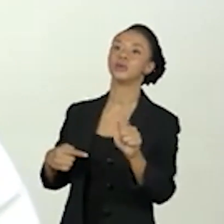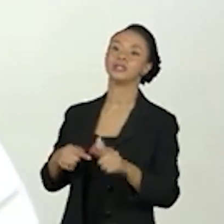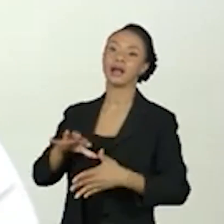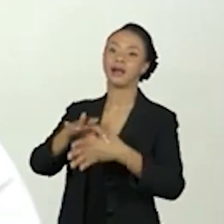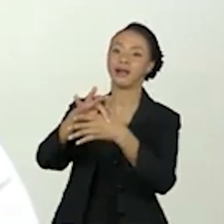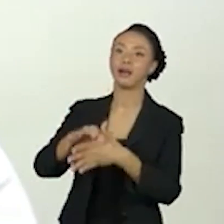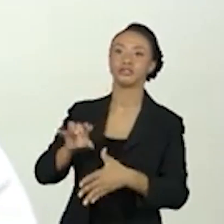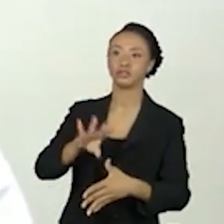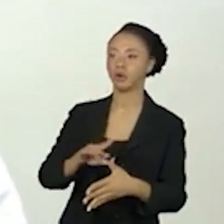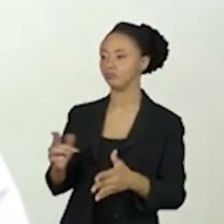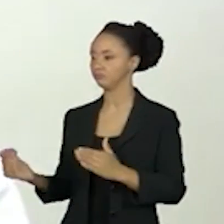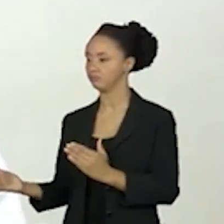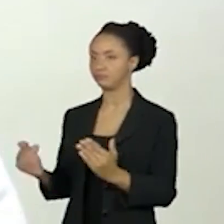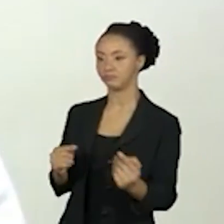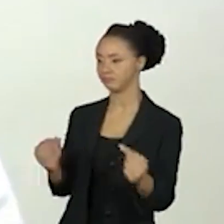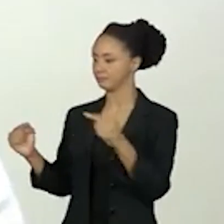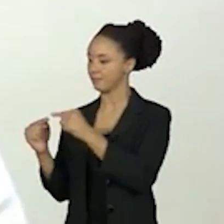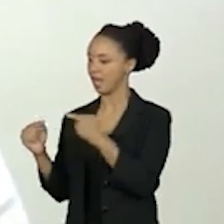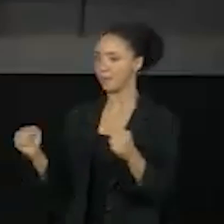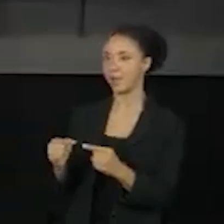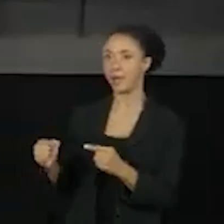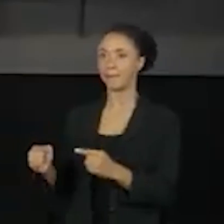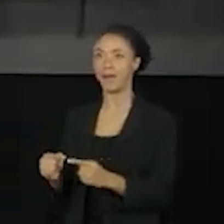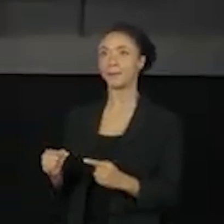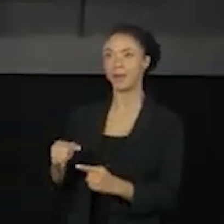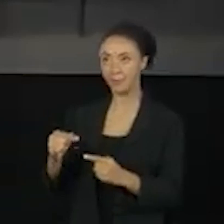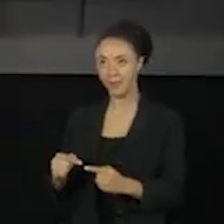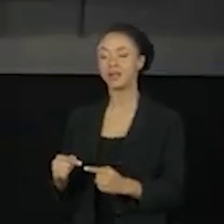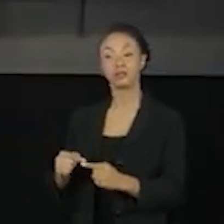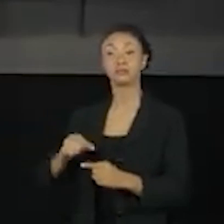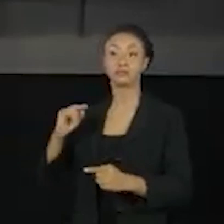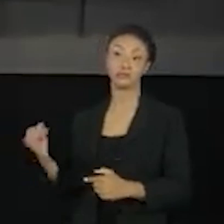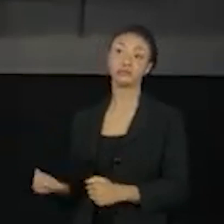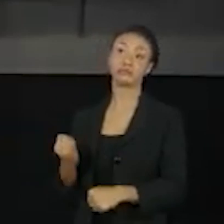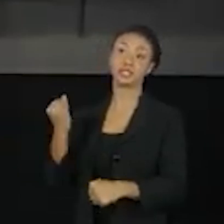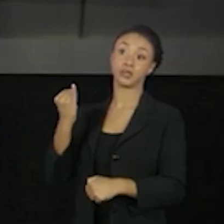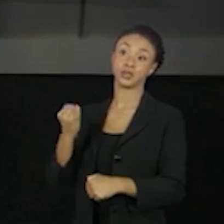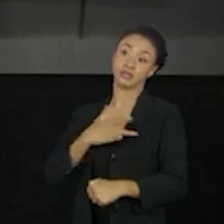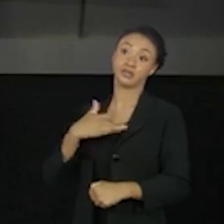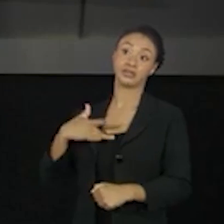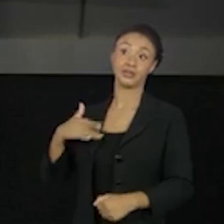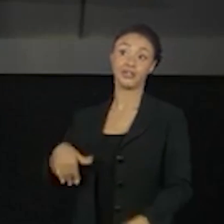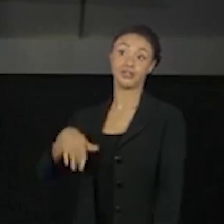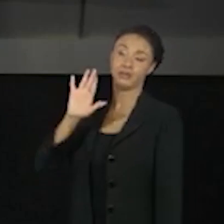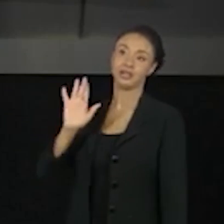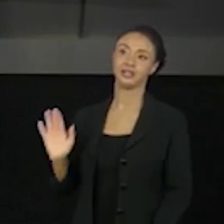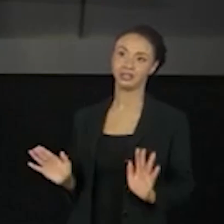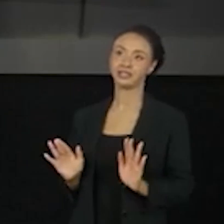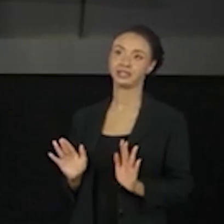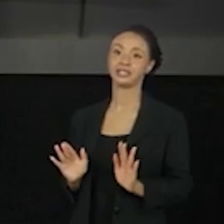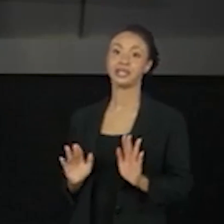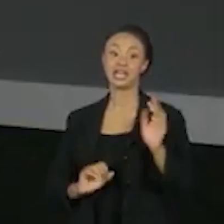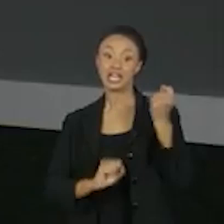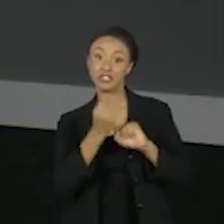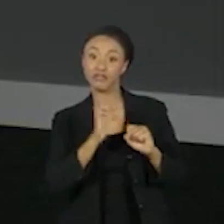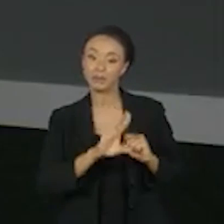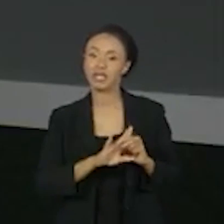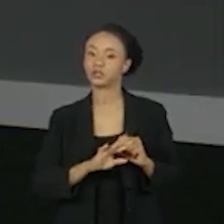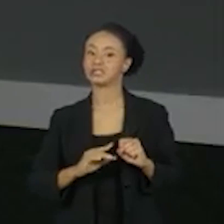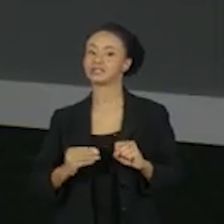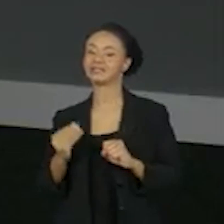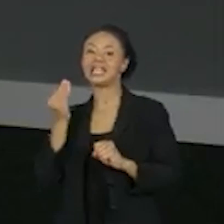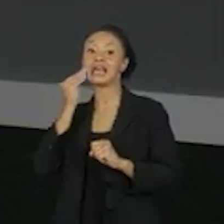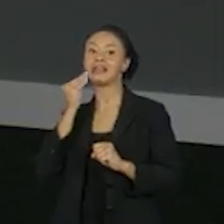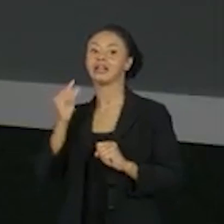conseguir conciliar e associar na alimentação esses alimentos que são saudáveis, fugindo dos ultraprocessados. Inara,